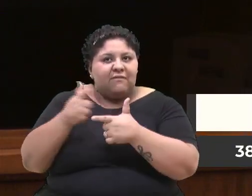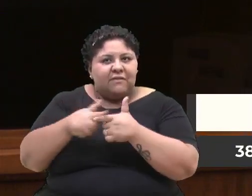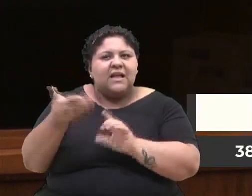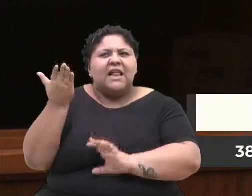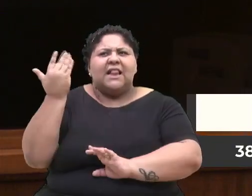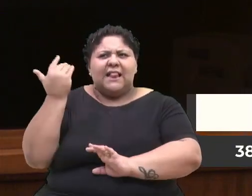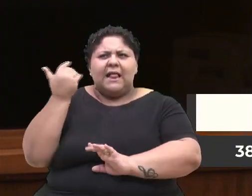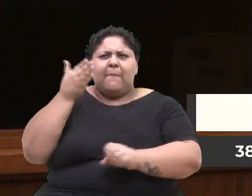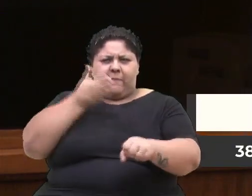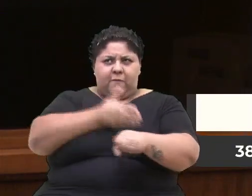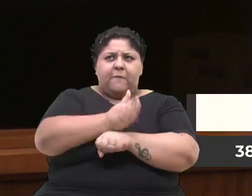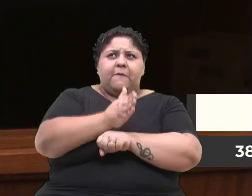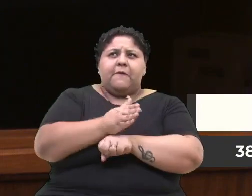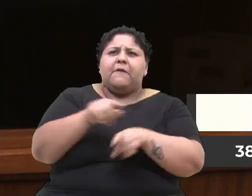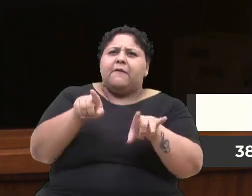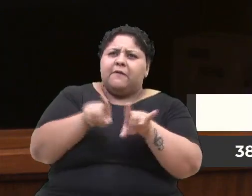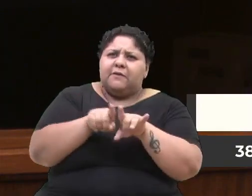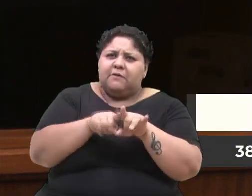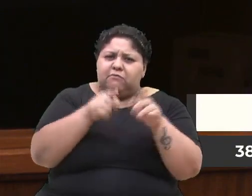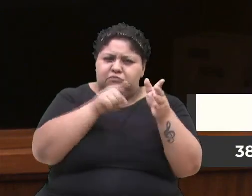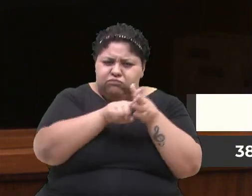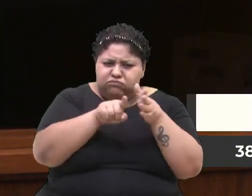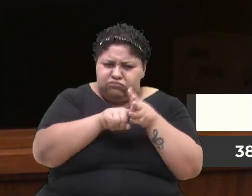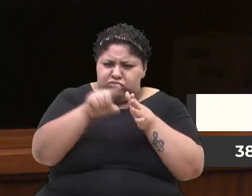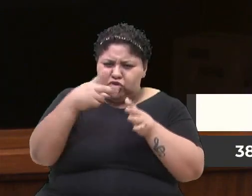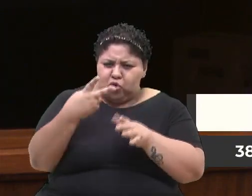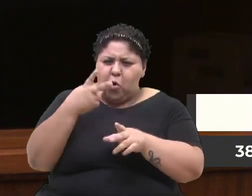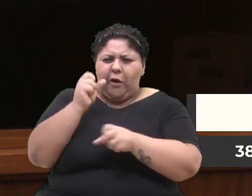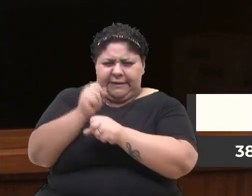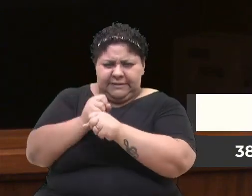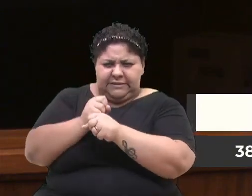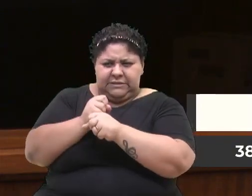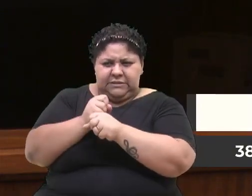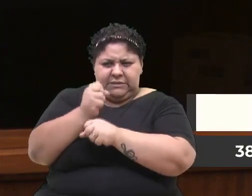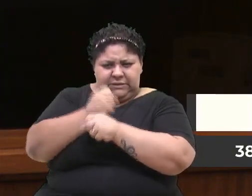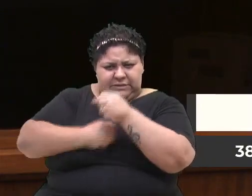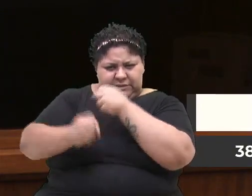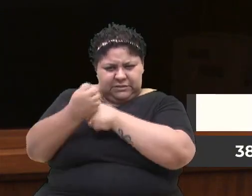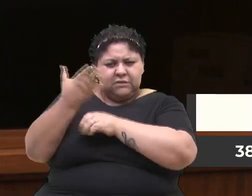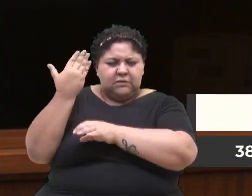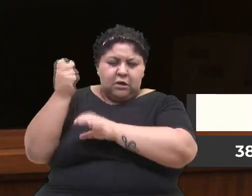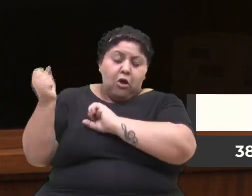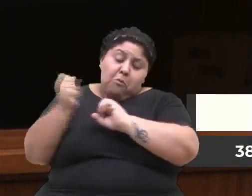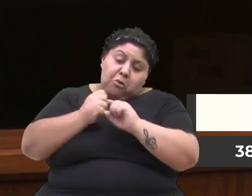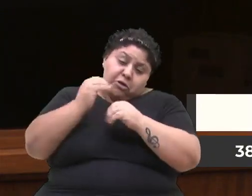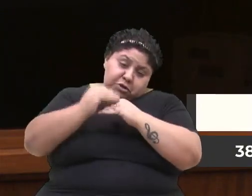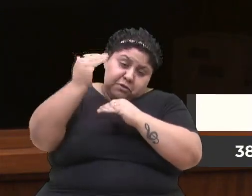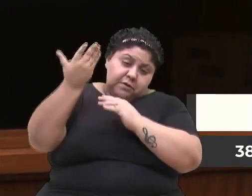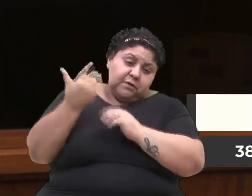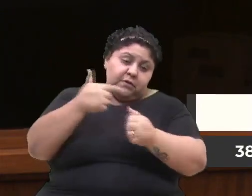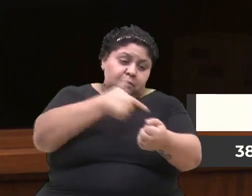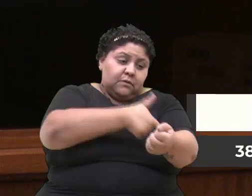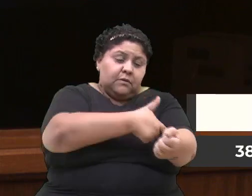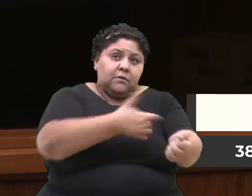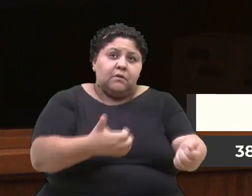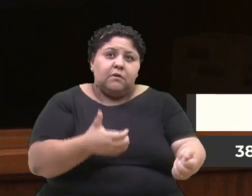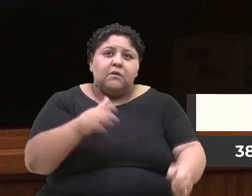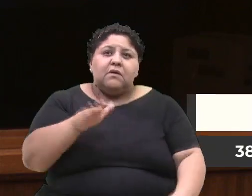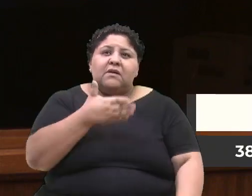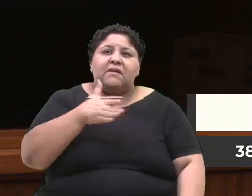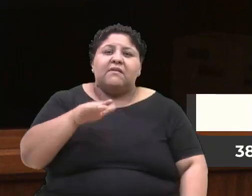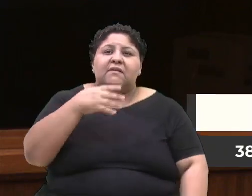foi aprovado, que eu dei uma pesquisada, faz 2 anos, então pode ser que tenha aumentado, o exame esse custava em torno